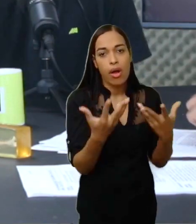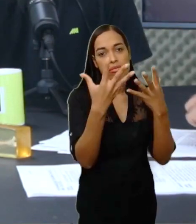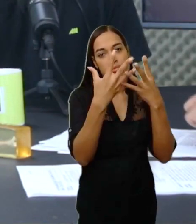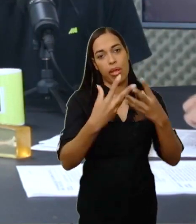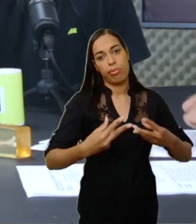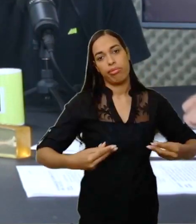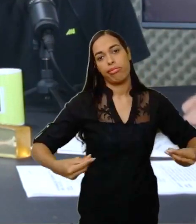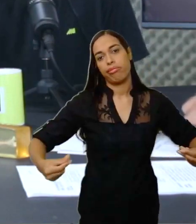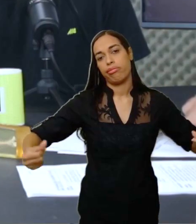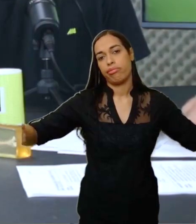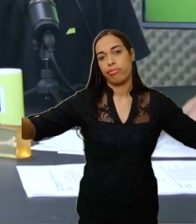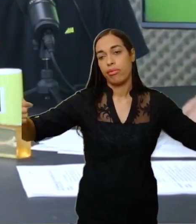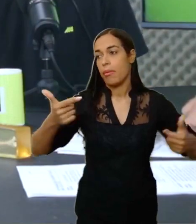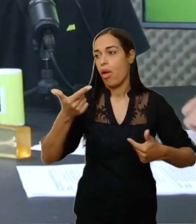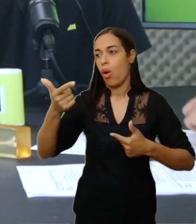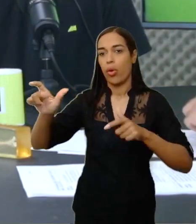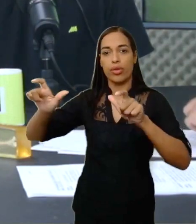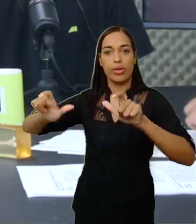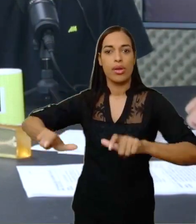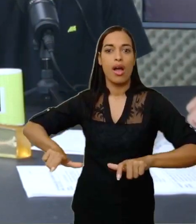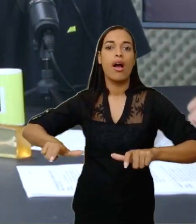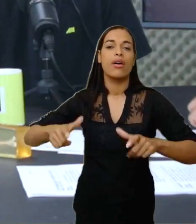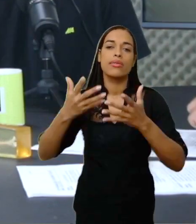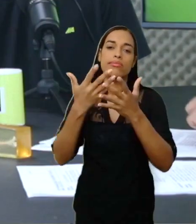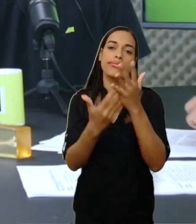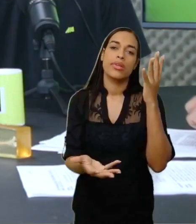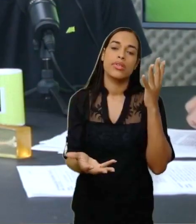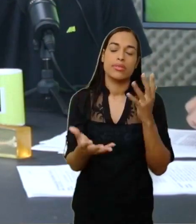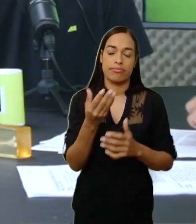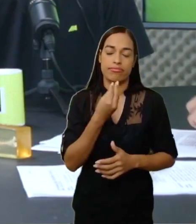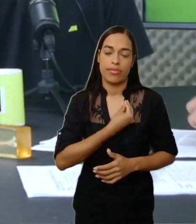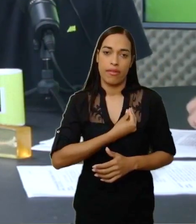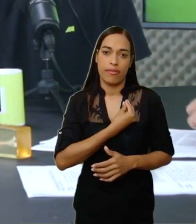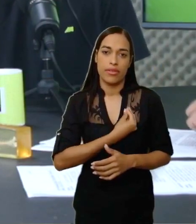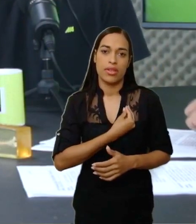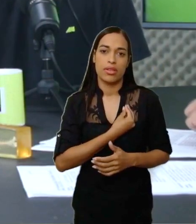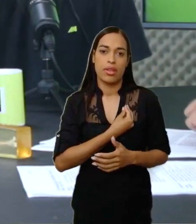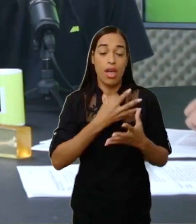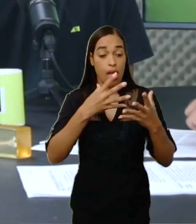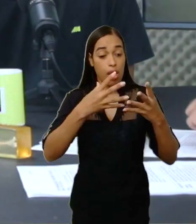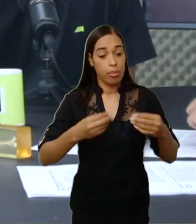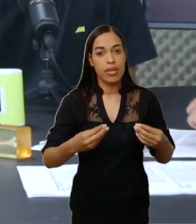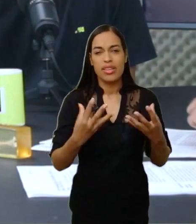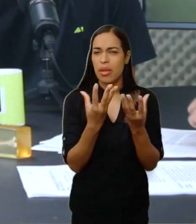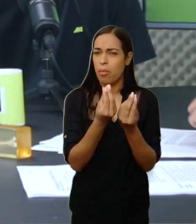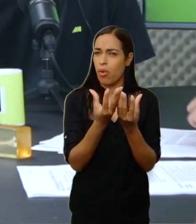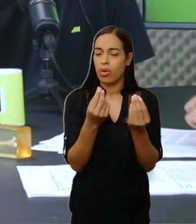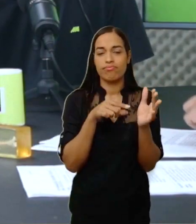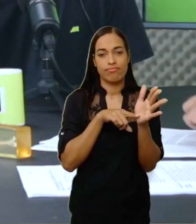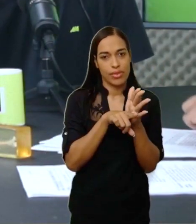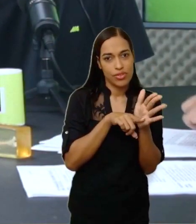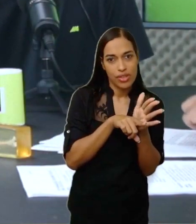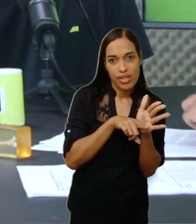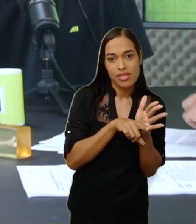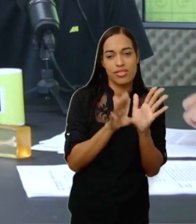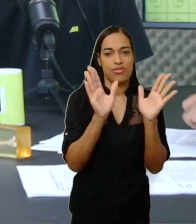desaparece mesmo, vai embora, vai para outro canto, e aquele ambiente acaba ficando com poucas espécies. Inclusive, tem muitos estudos baseados